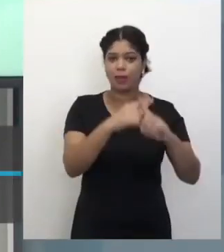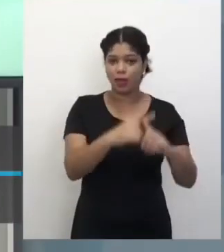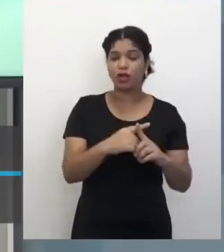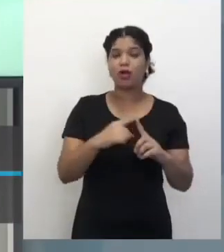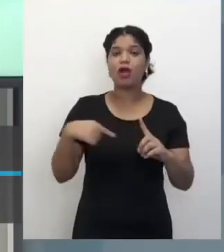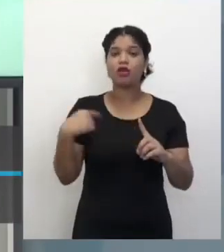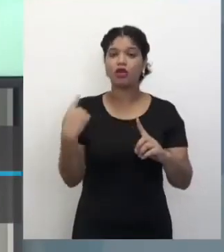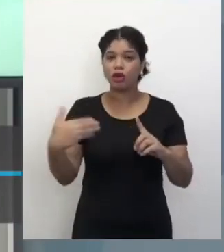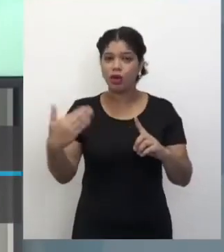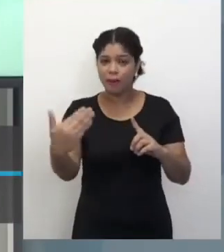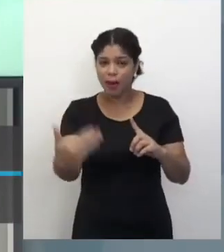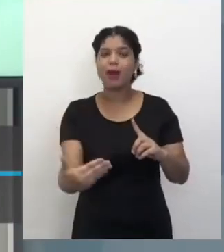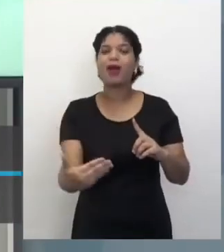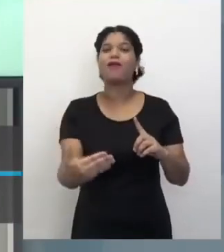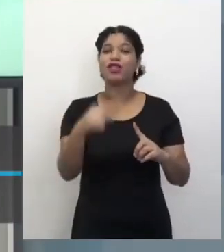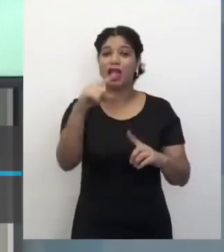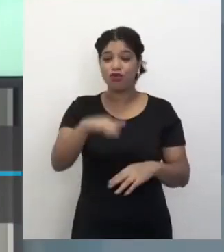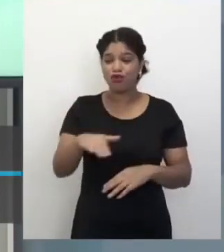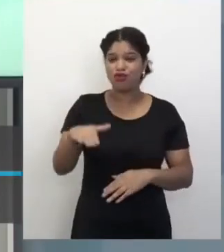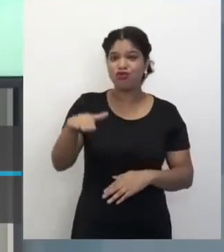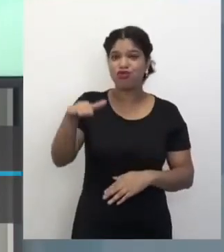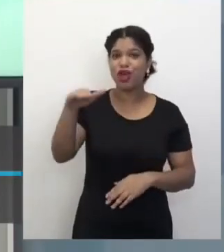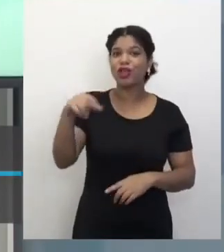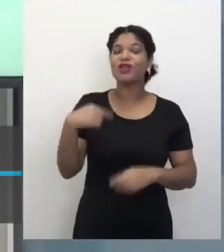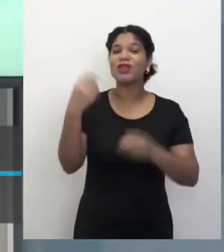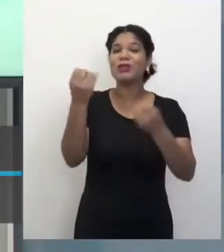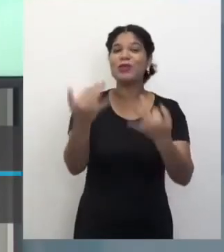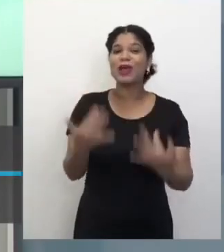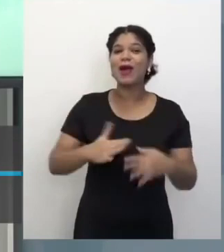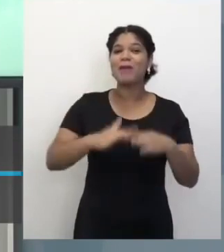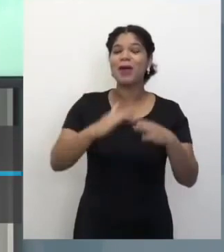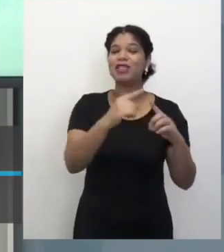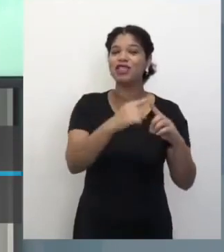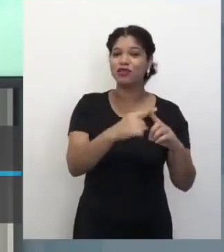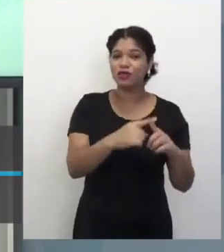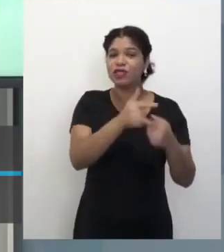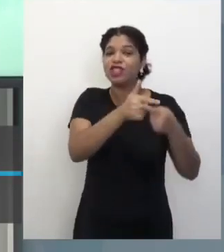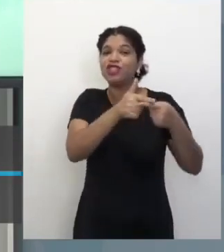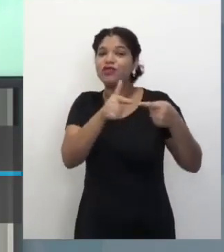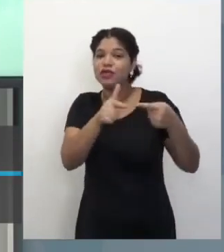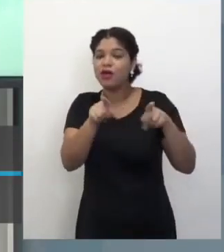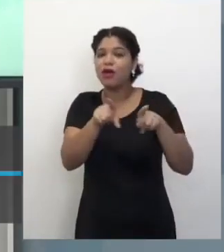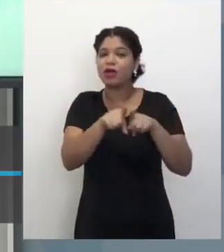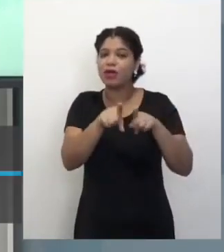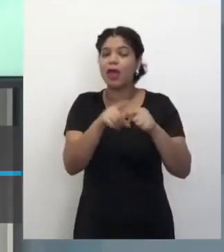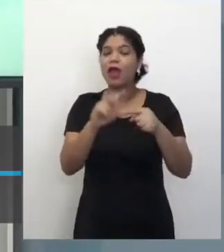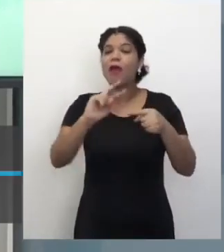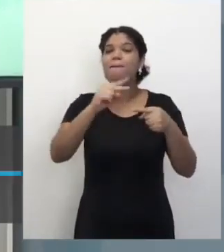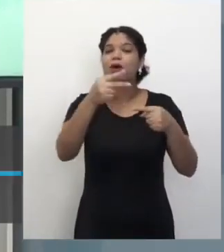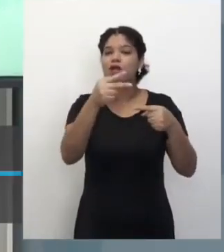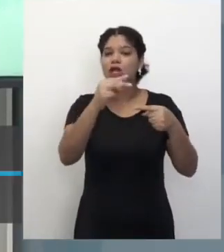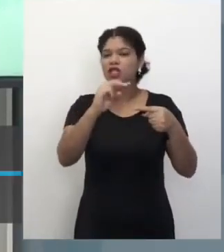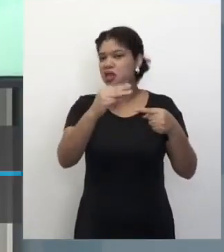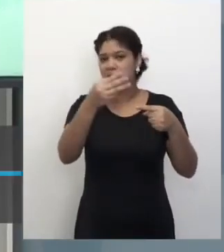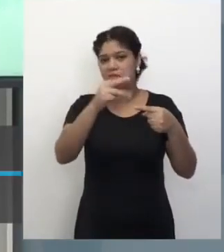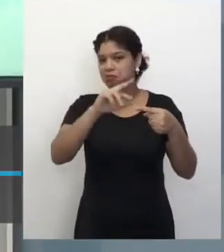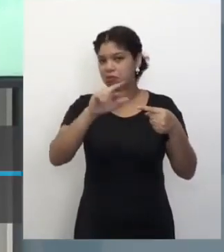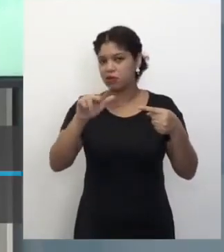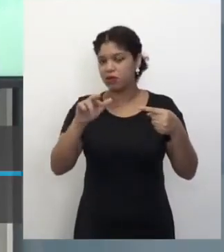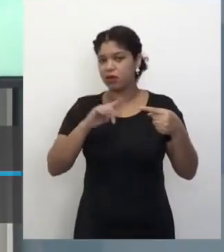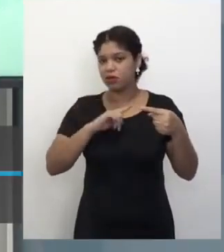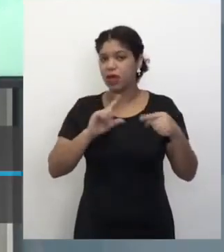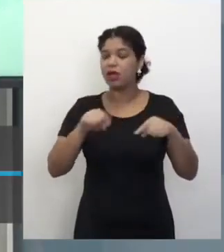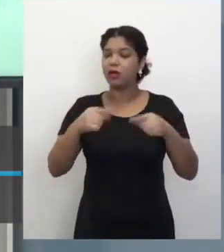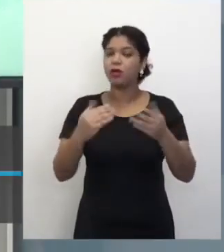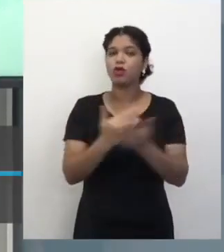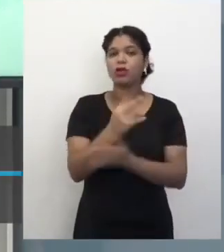vai envelhecendo, a gente fala de divisão. Com mais maturidade, a gente fala de potência e depois a gente introduz as radiciações.